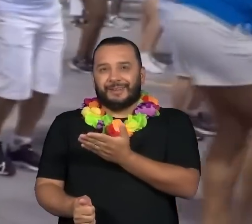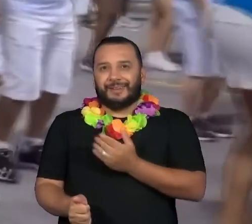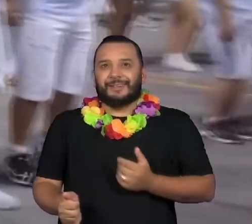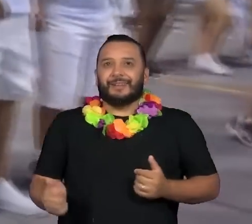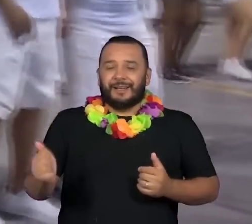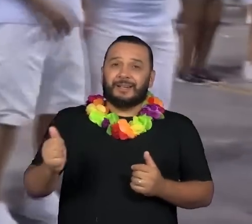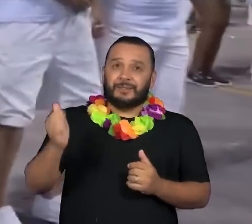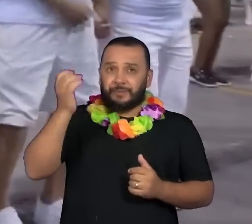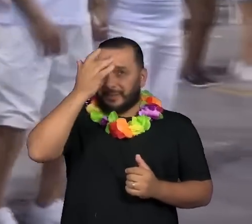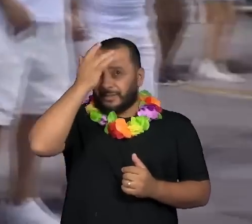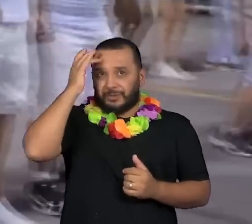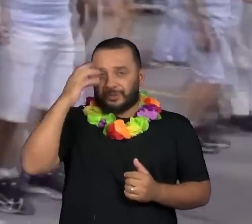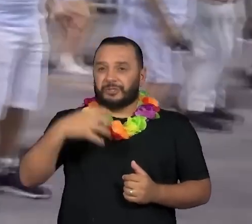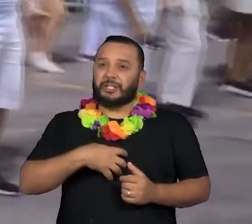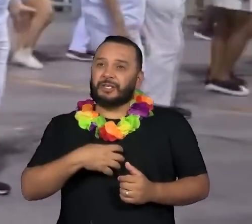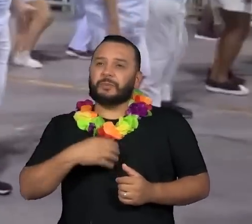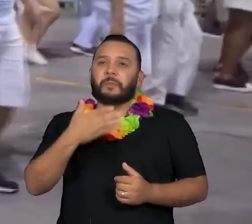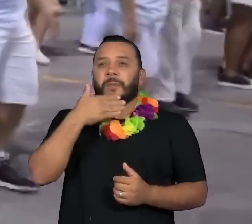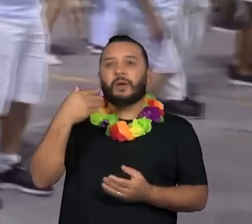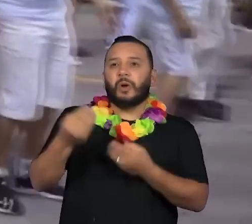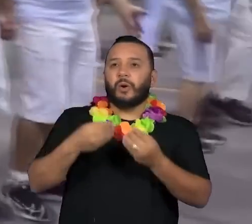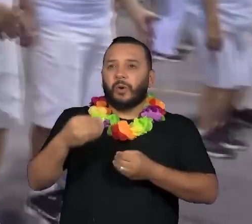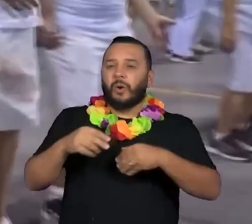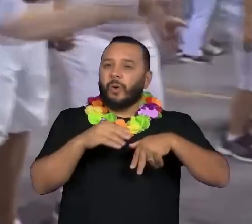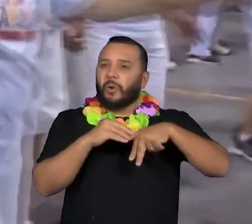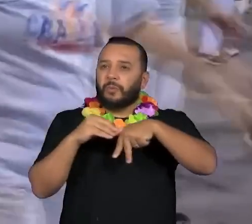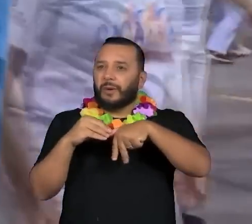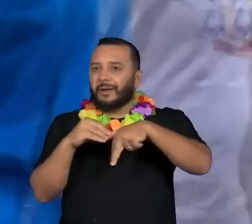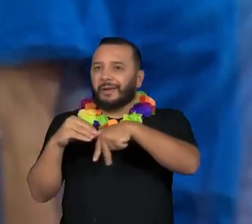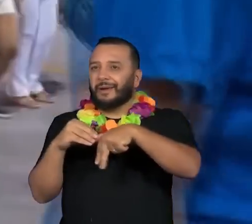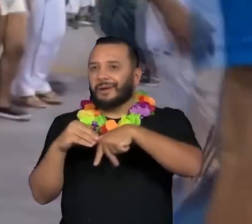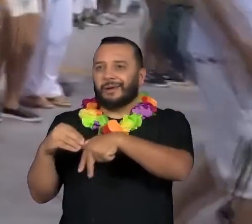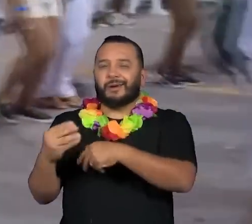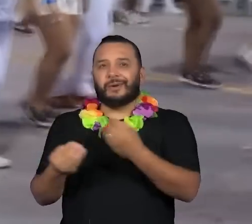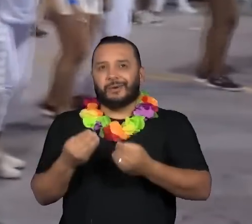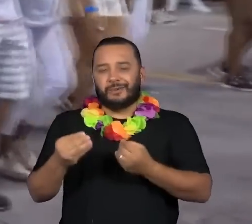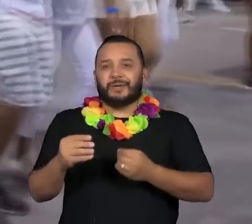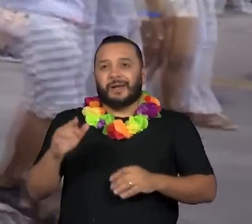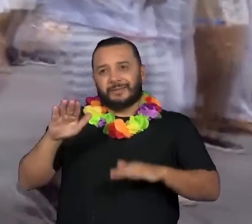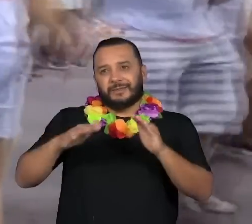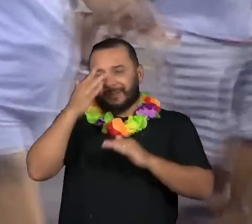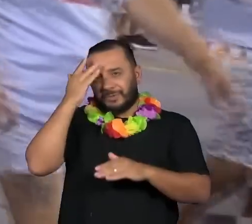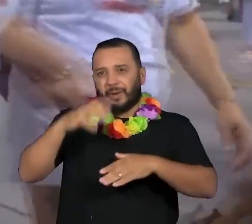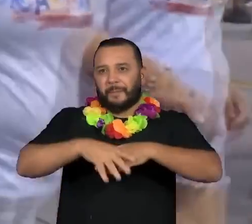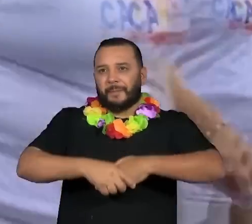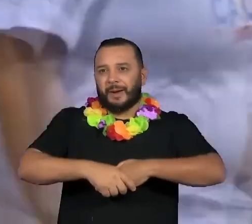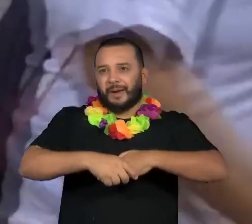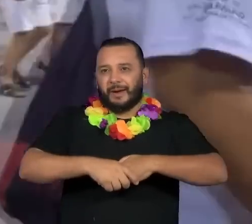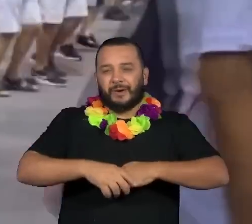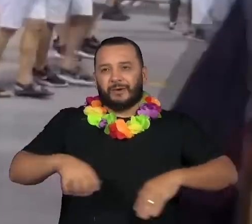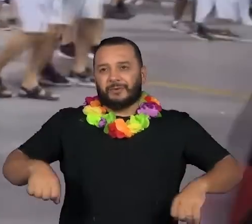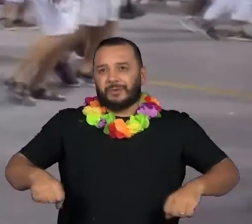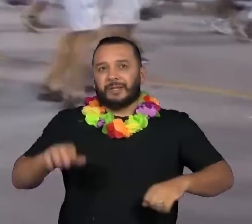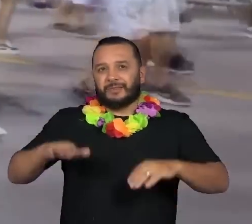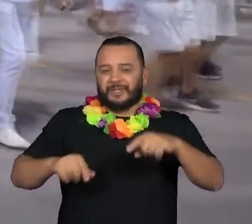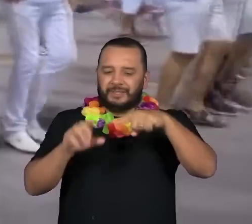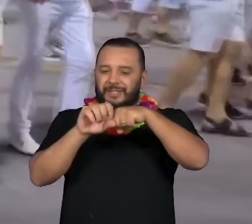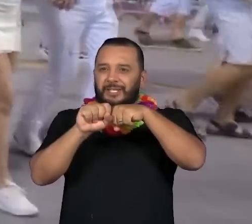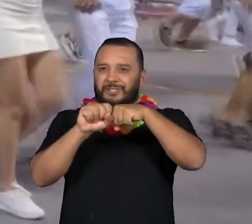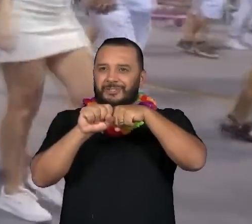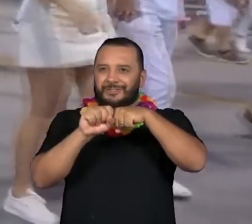dando pra gente qual é a melhor forma de conduzi-la na avenida. Tem pessoas que preferem dar a mão, outras a gente dá o